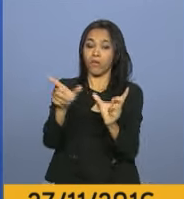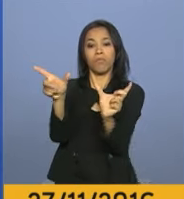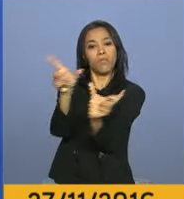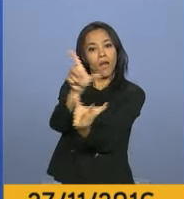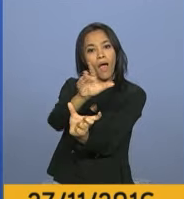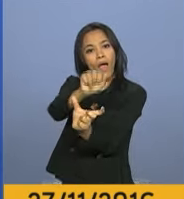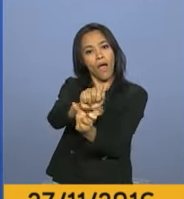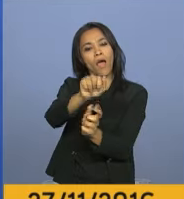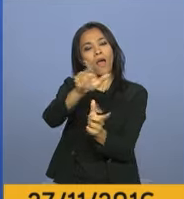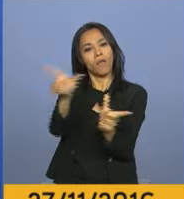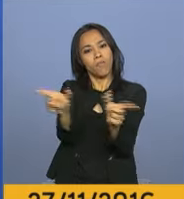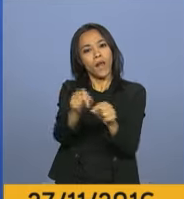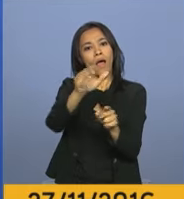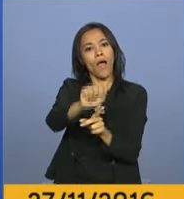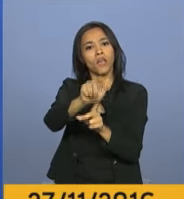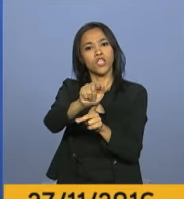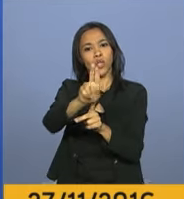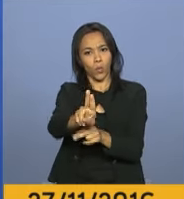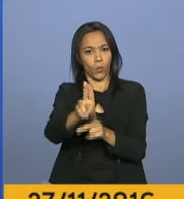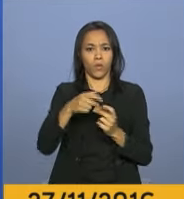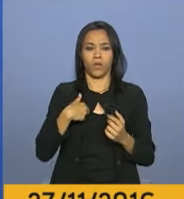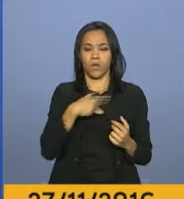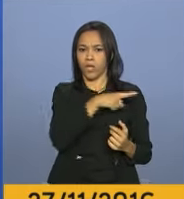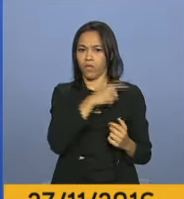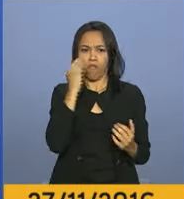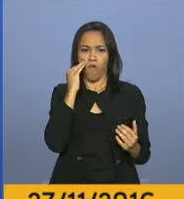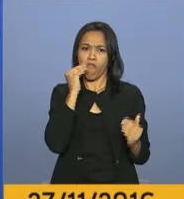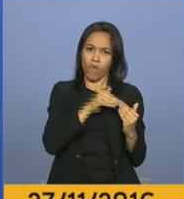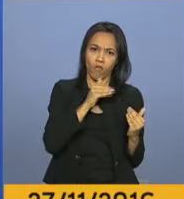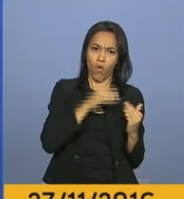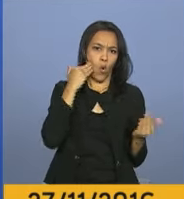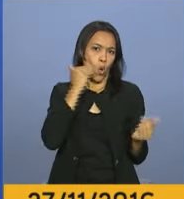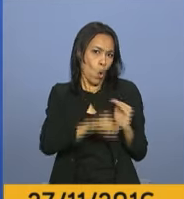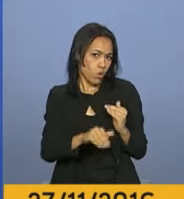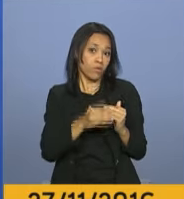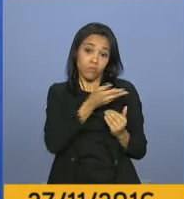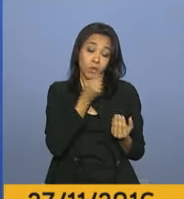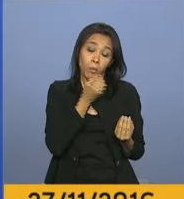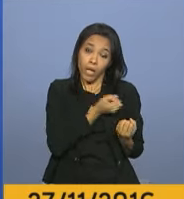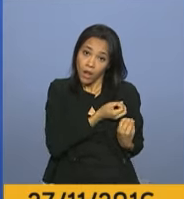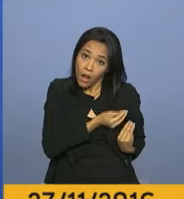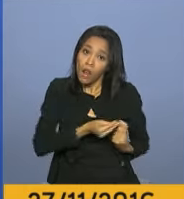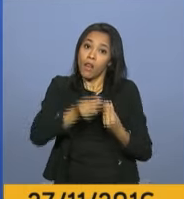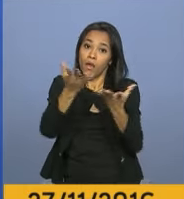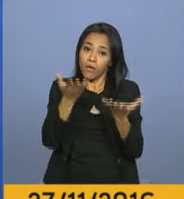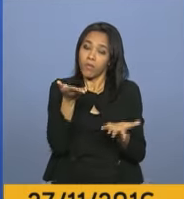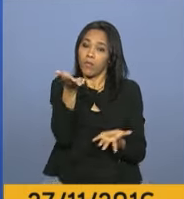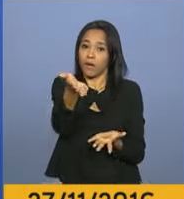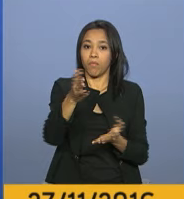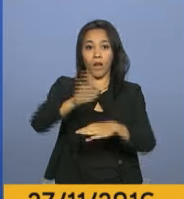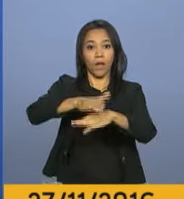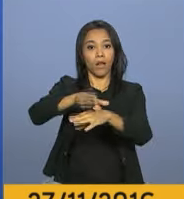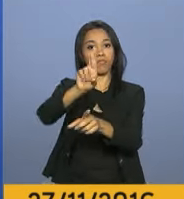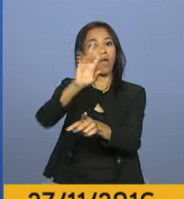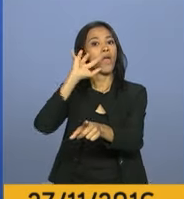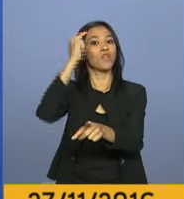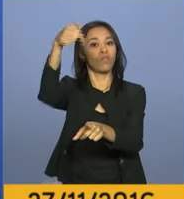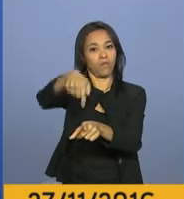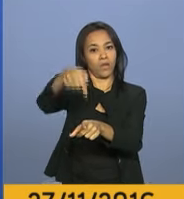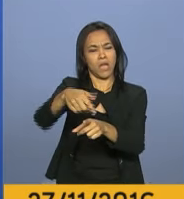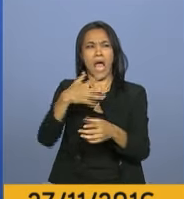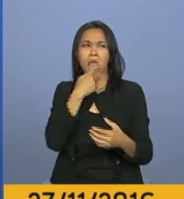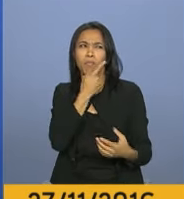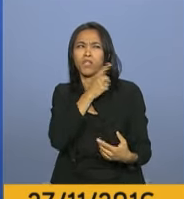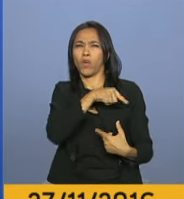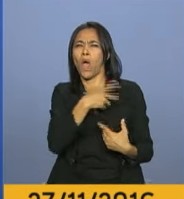dizia: não quero despachar, não quero nem a favor nem contra, então mande para a Advocacia Geral da União. Mas, ao depois, ele disse: olha,